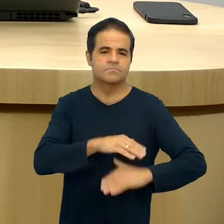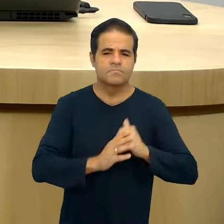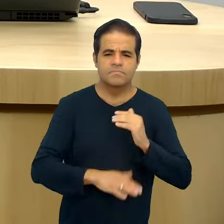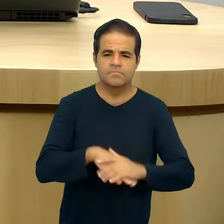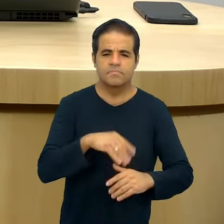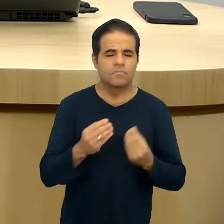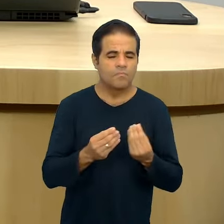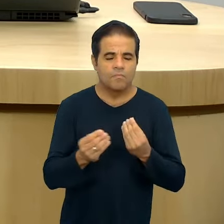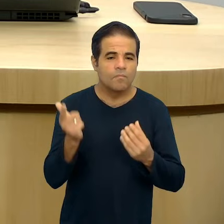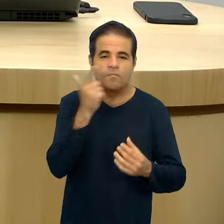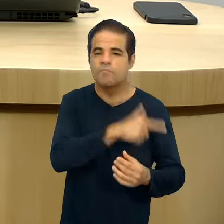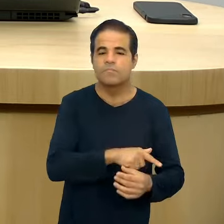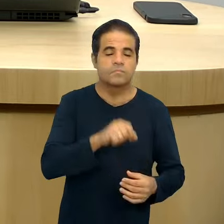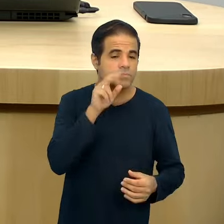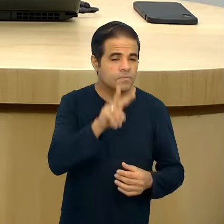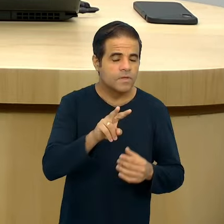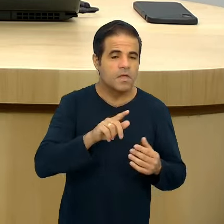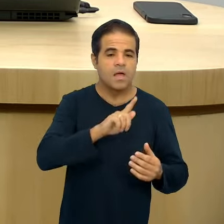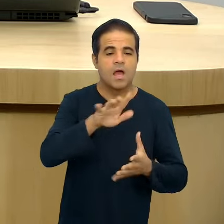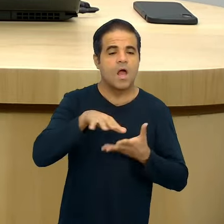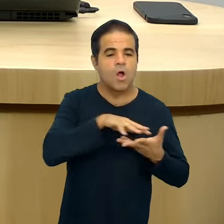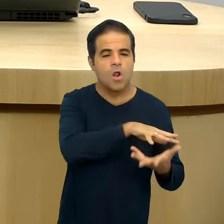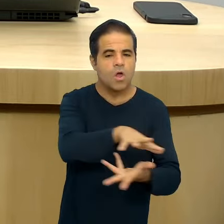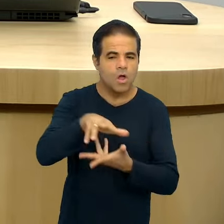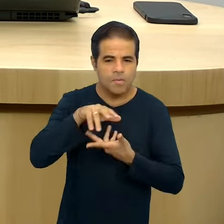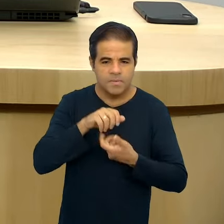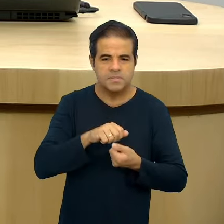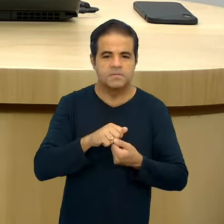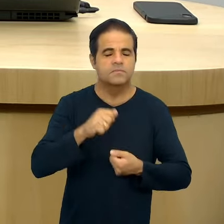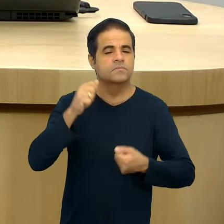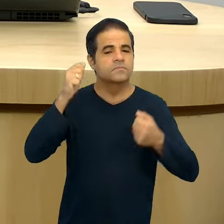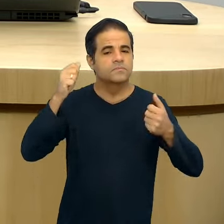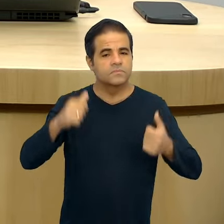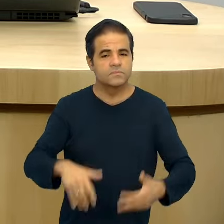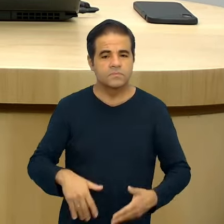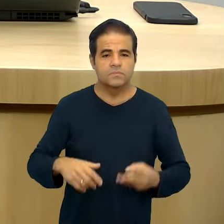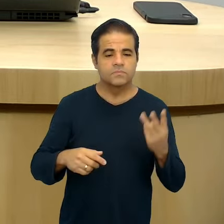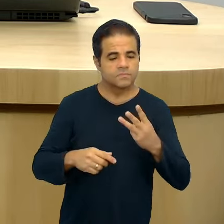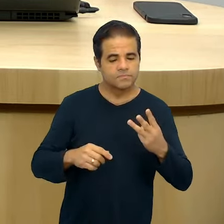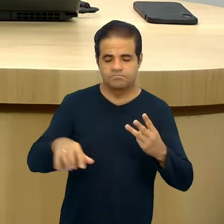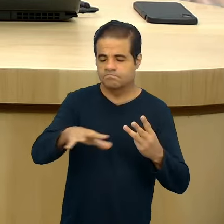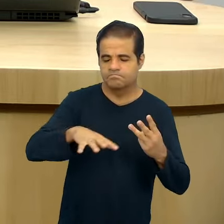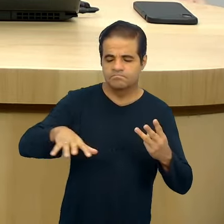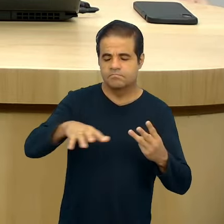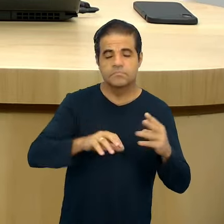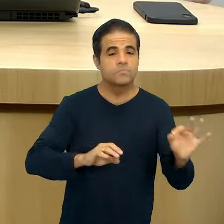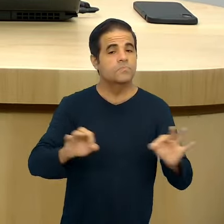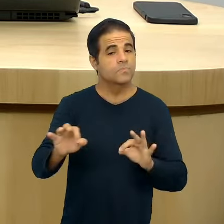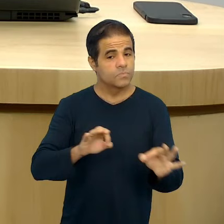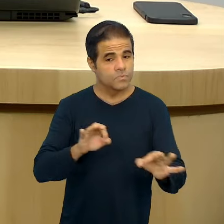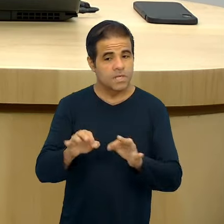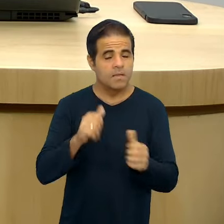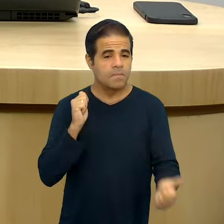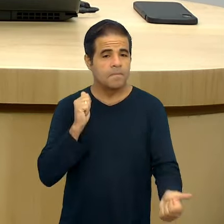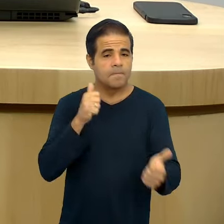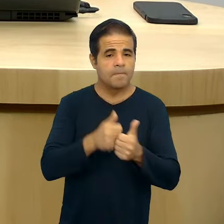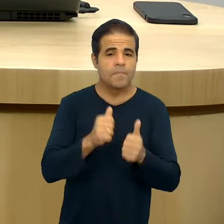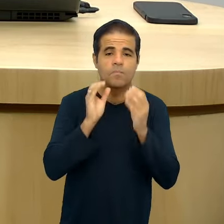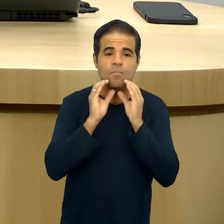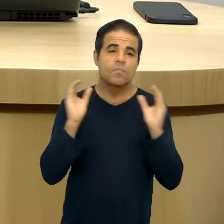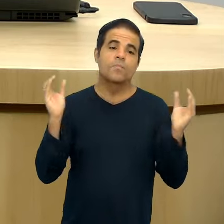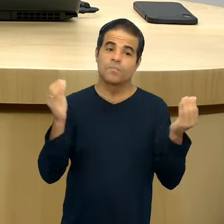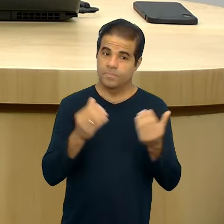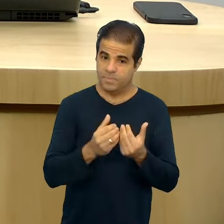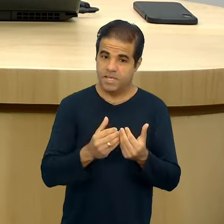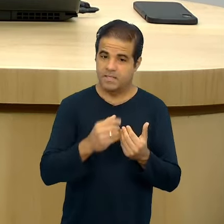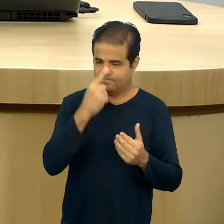Como que a gente consegue ver a globalização aí explícita no terceiro setor num projeto aí perto da nossa comunidade, certo?